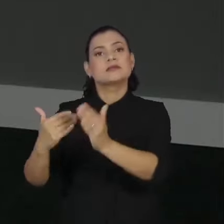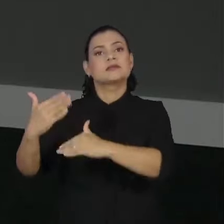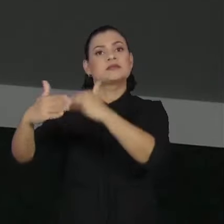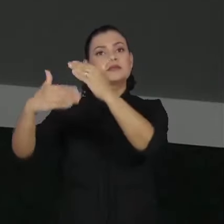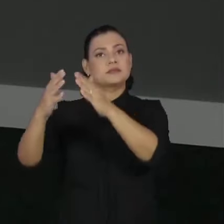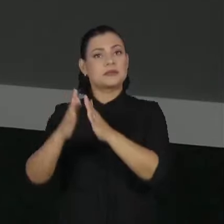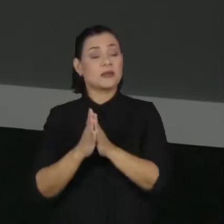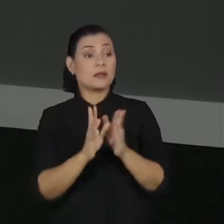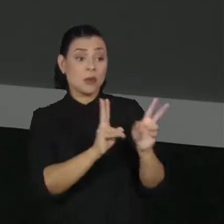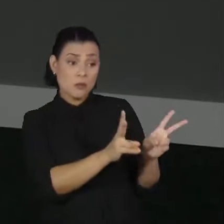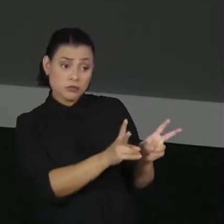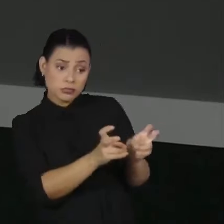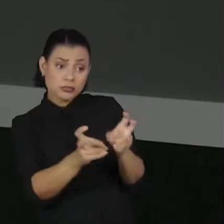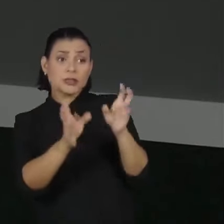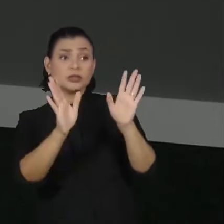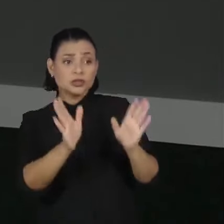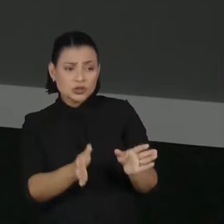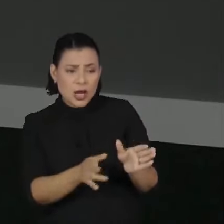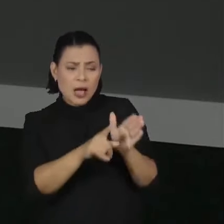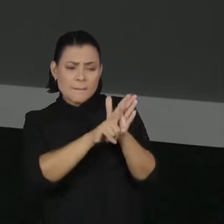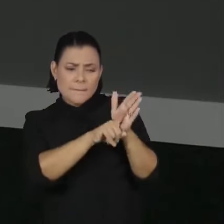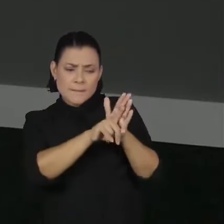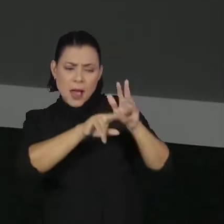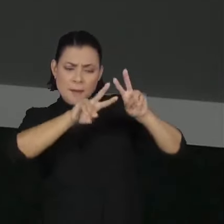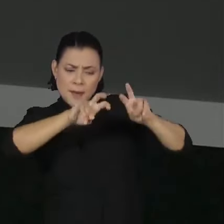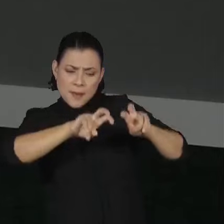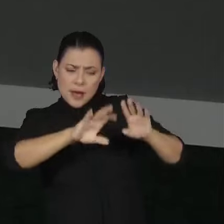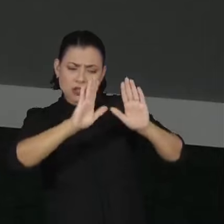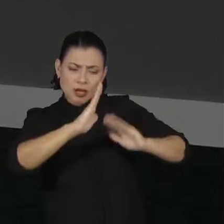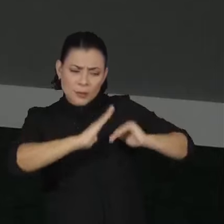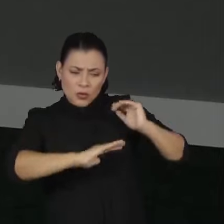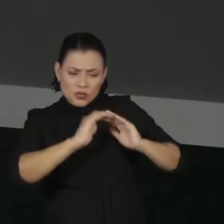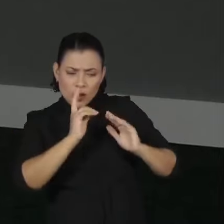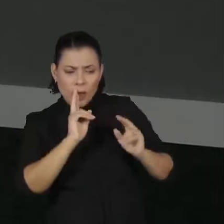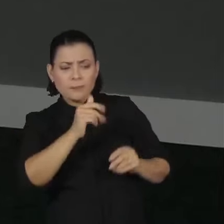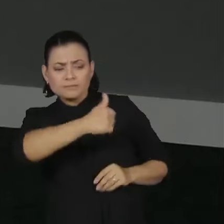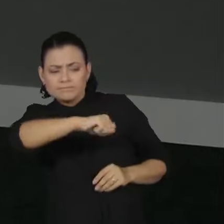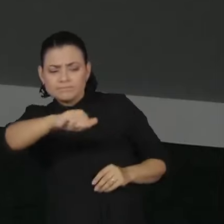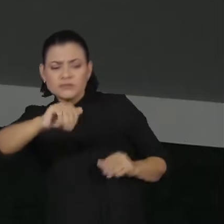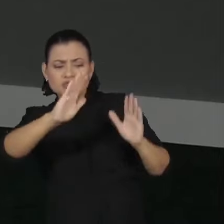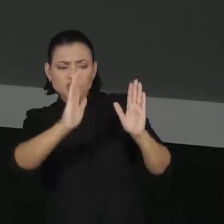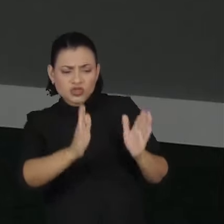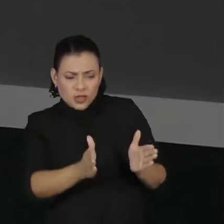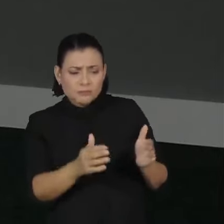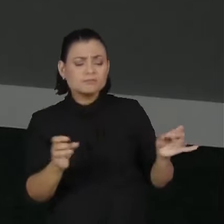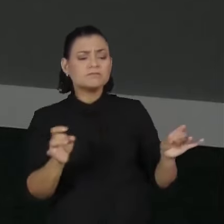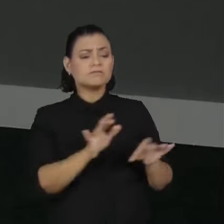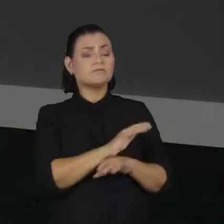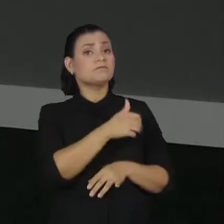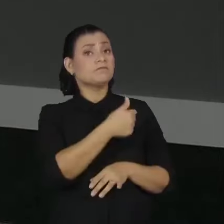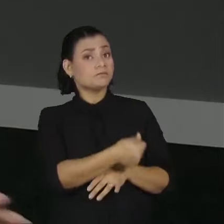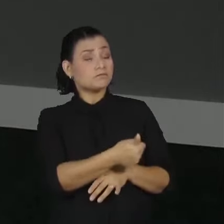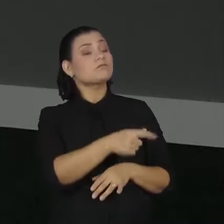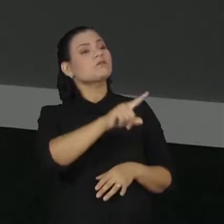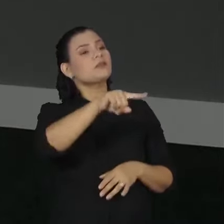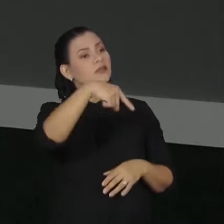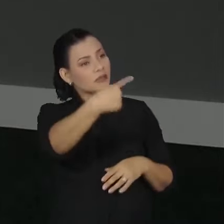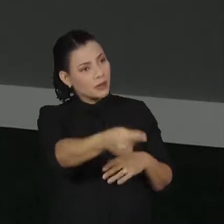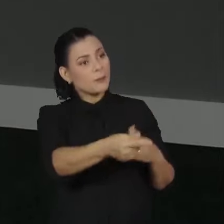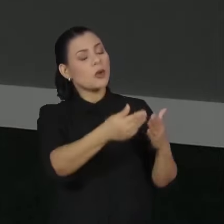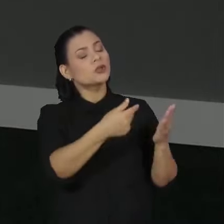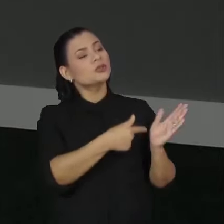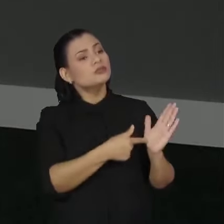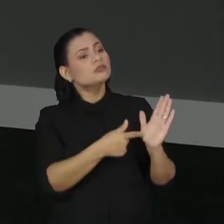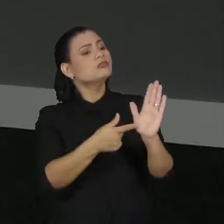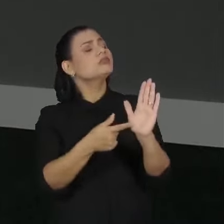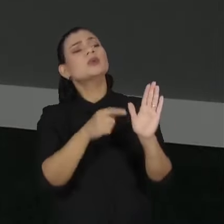uma observação clínica, não de especialistas, bem individualizada, é possível se